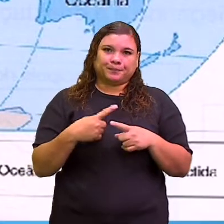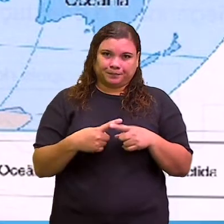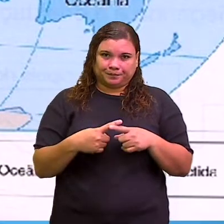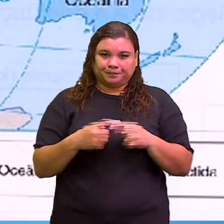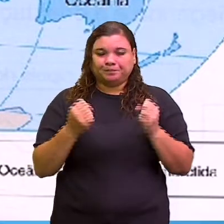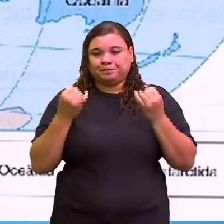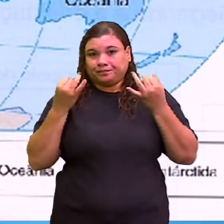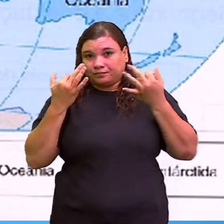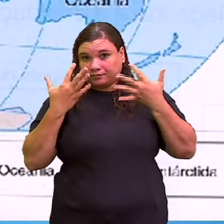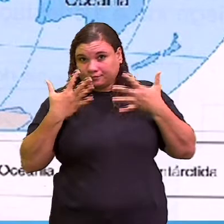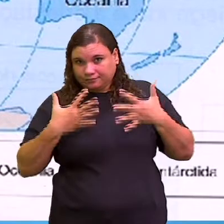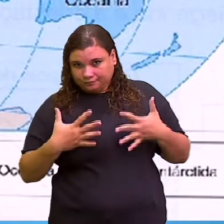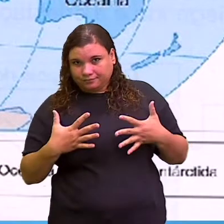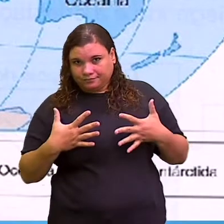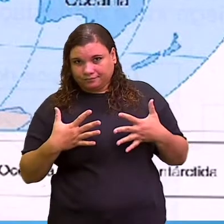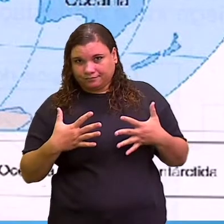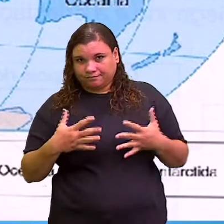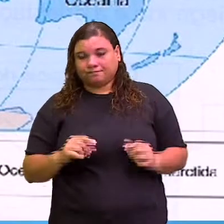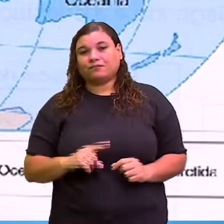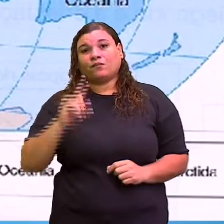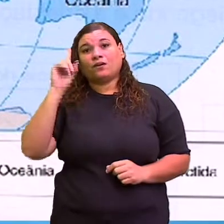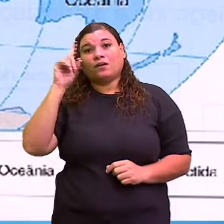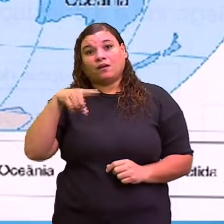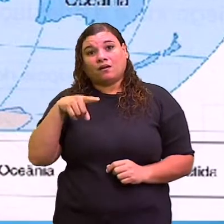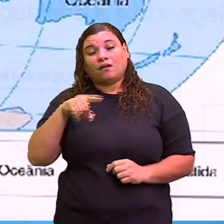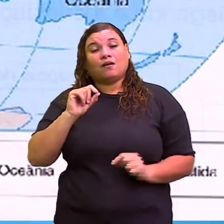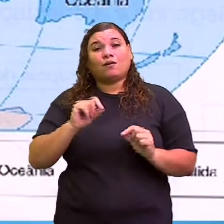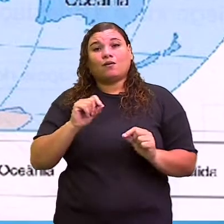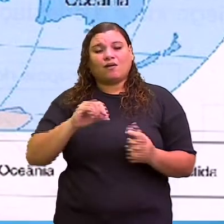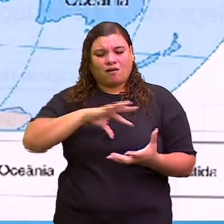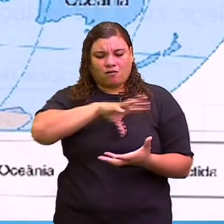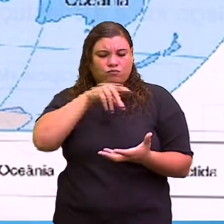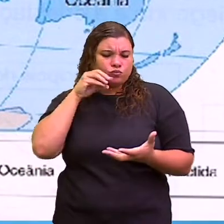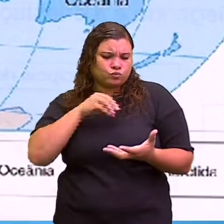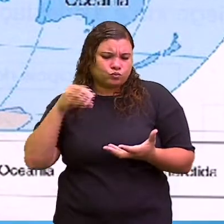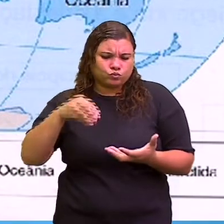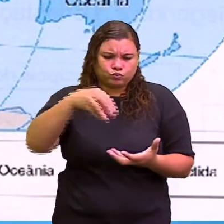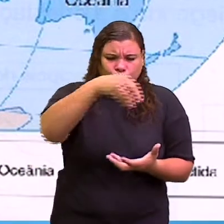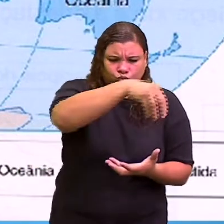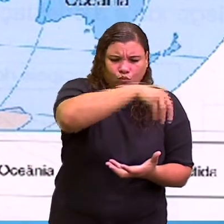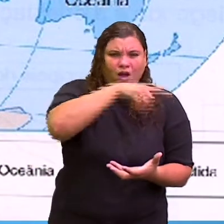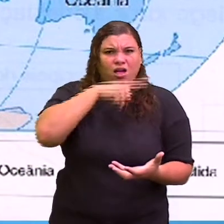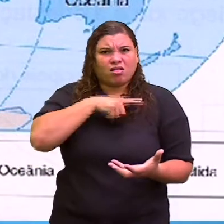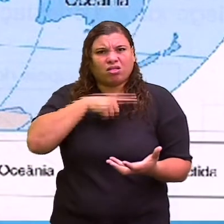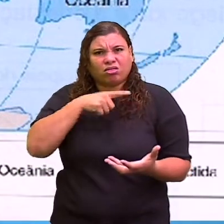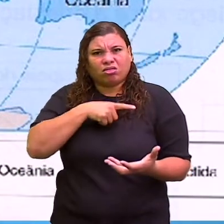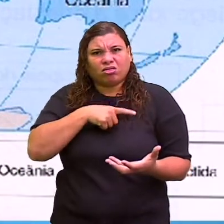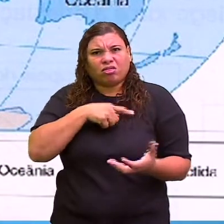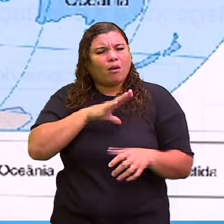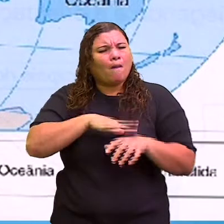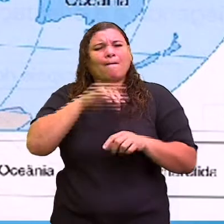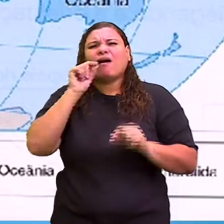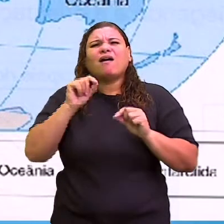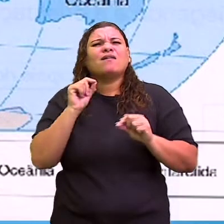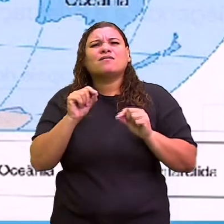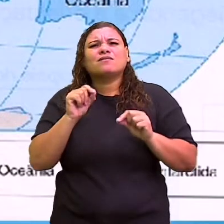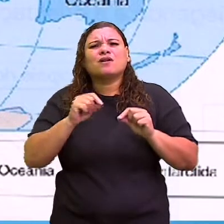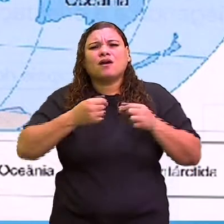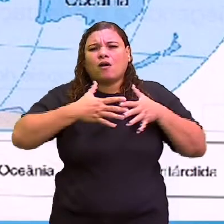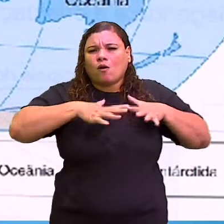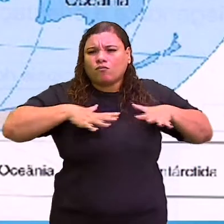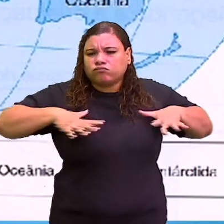africano é o continente que tem a maior quantidade de terras